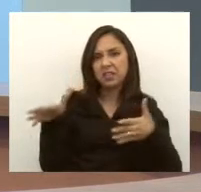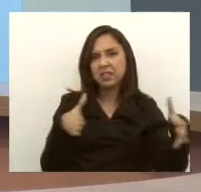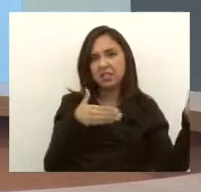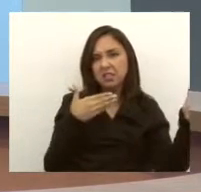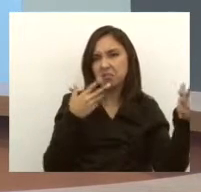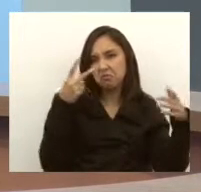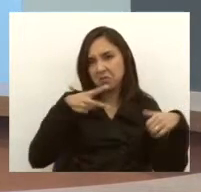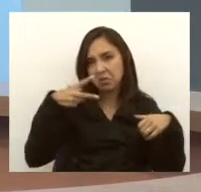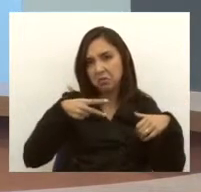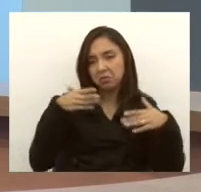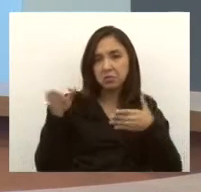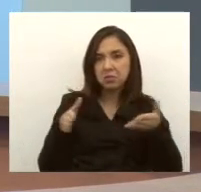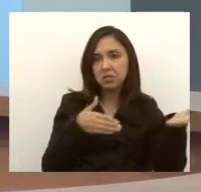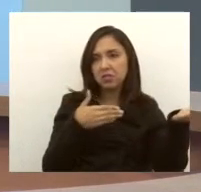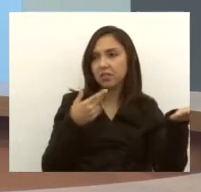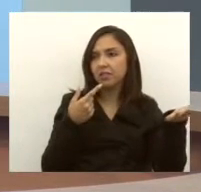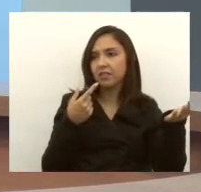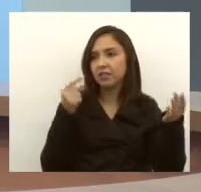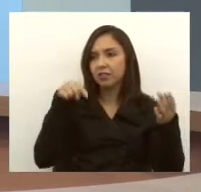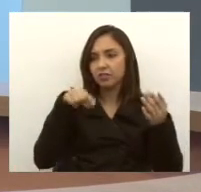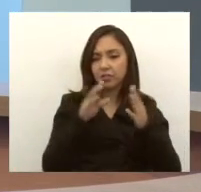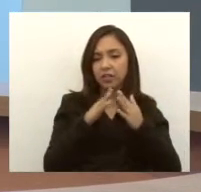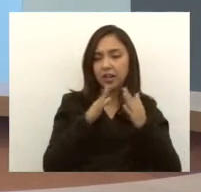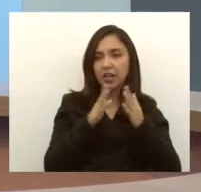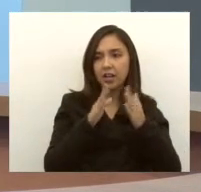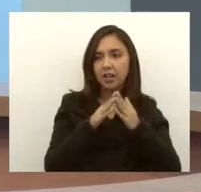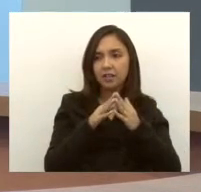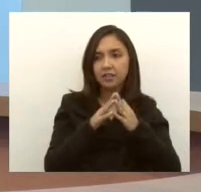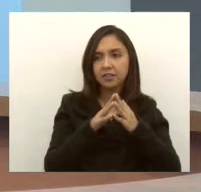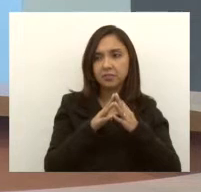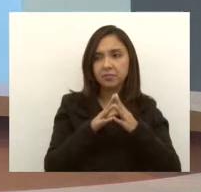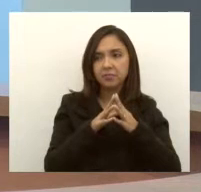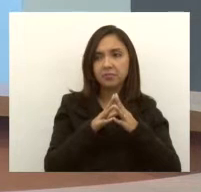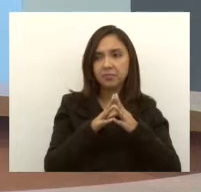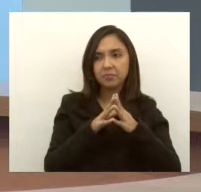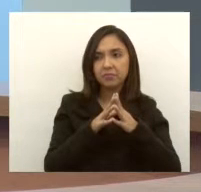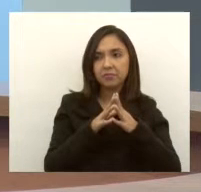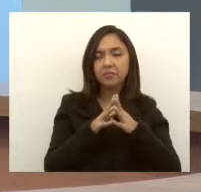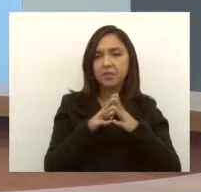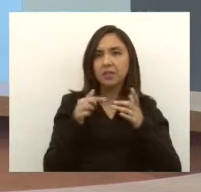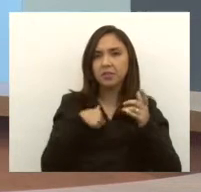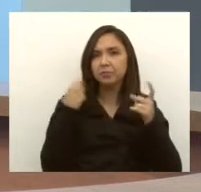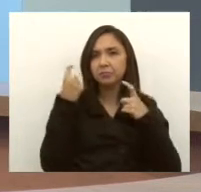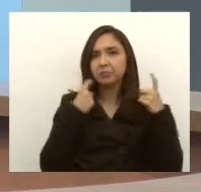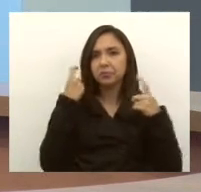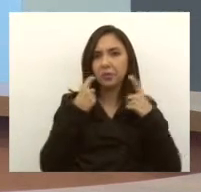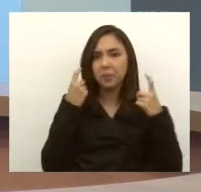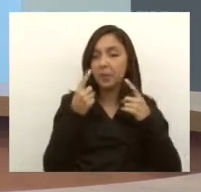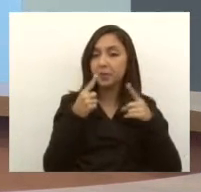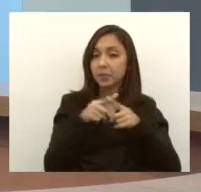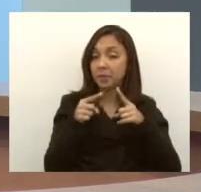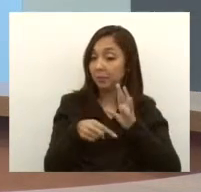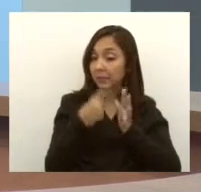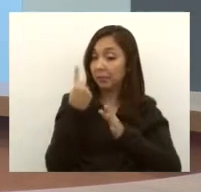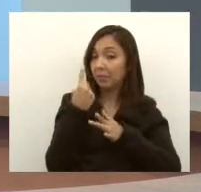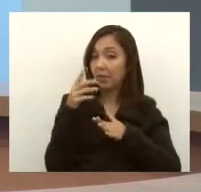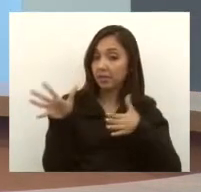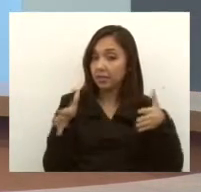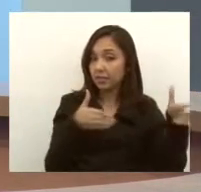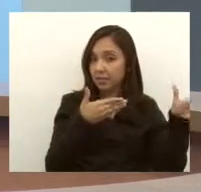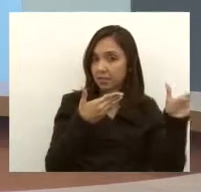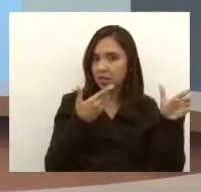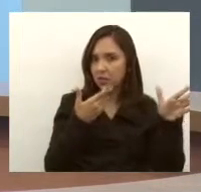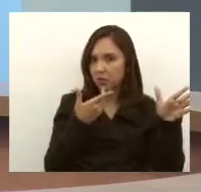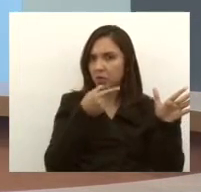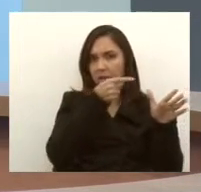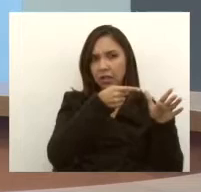segunda sessão, eu chegava nessa casa aqui, presidente, e fiquei... Olha... Fiquei preocupado, porque se na primeira sessão um vereador